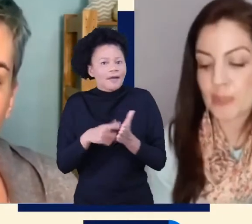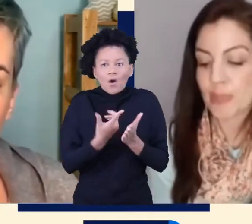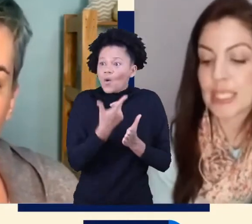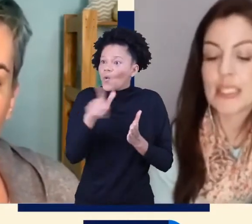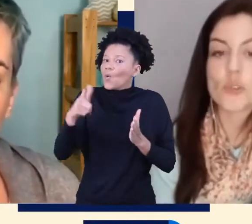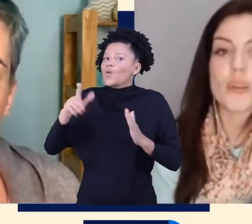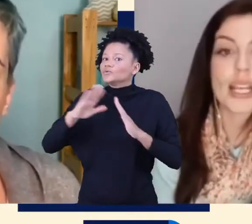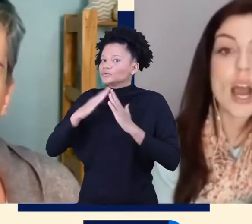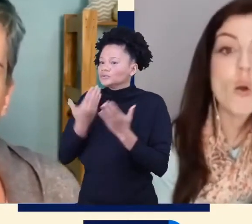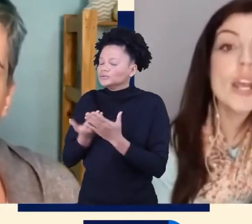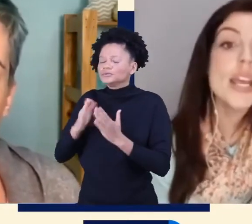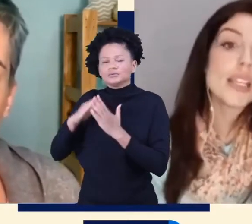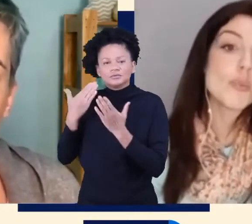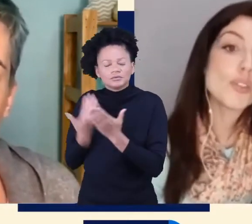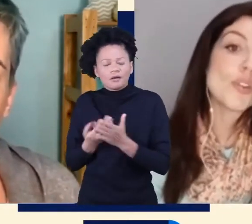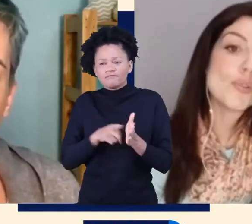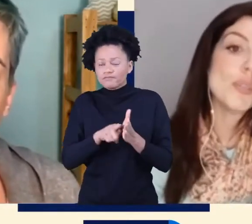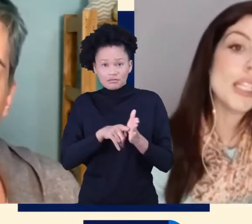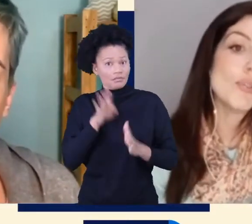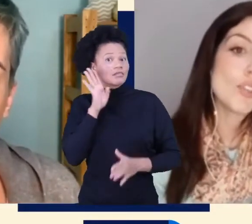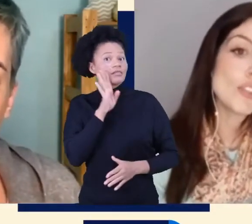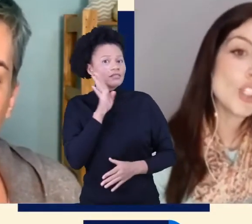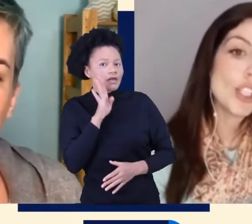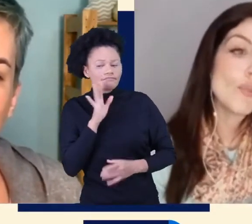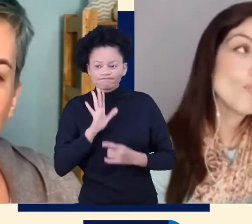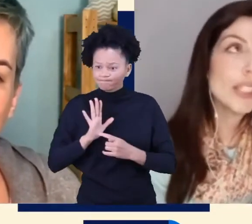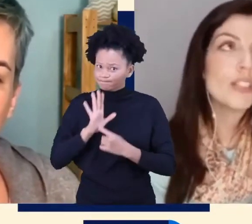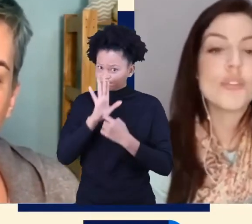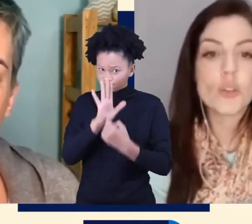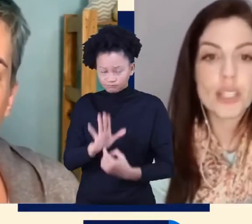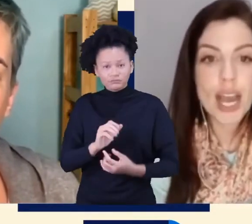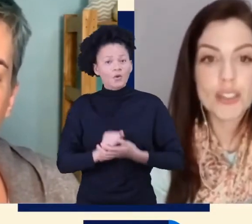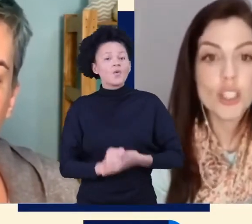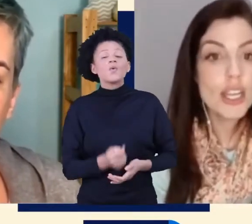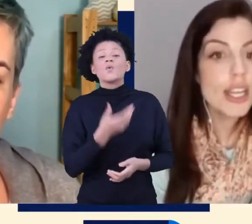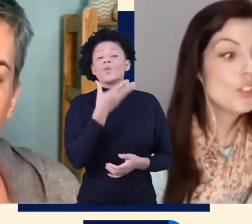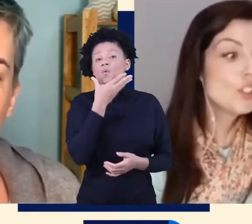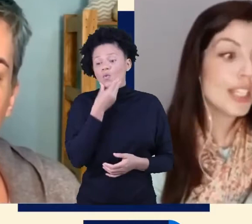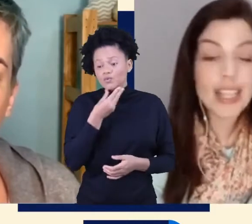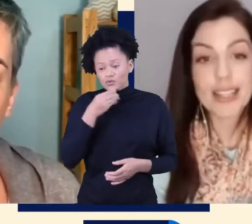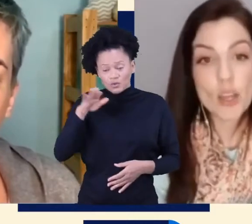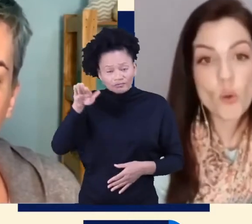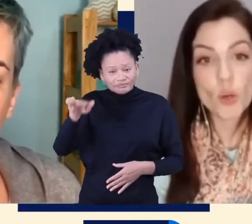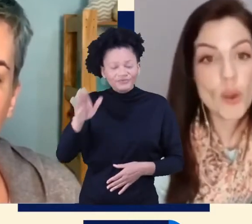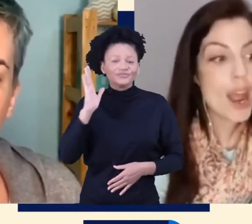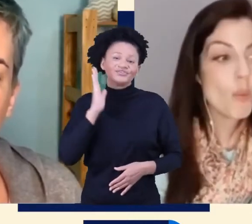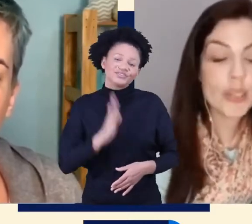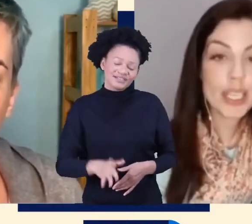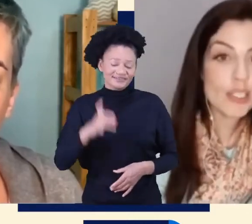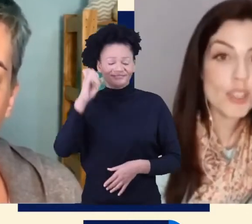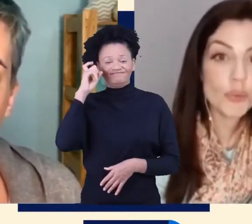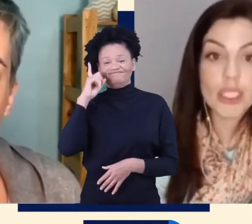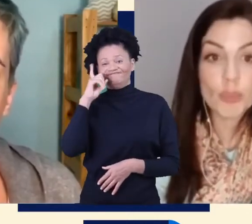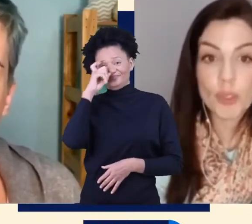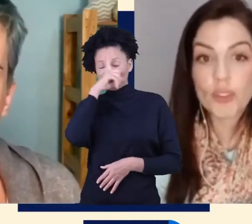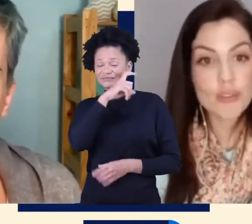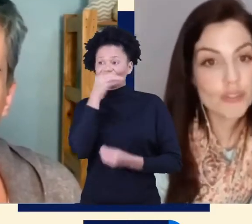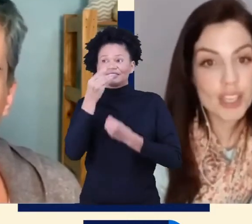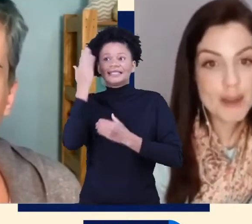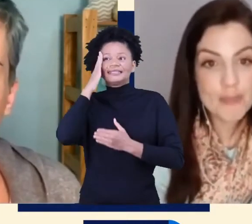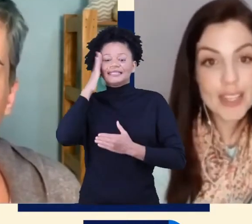e foi uma pesquisa super legal, que mostrou que os meninos já tinham muita dificuldade de entender o corpo real, porque eles viam